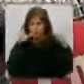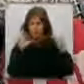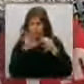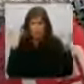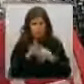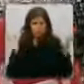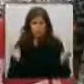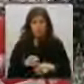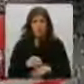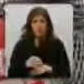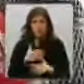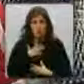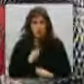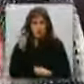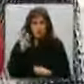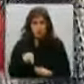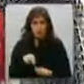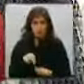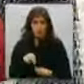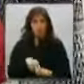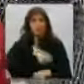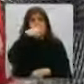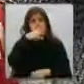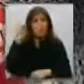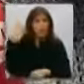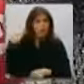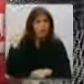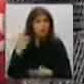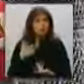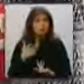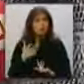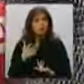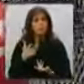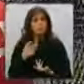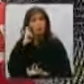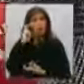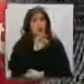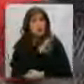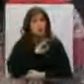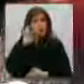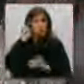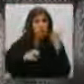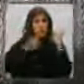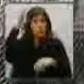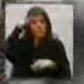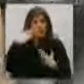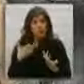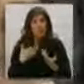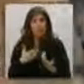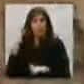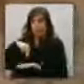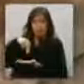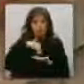completas depoimentos que fez com a sua o senhor procurador de nada bom são então versões